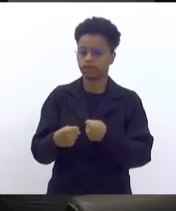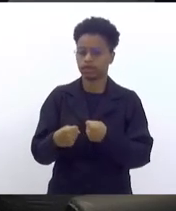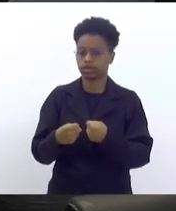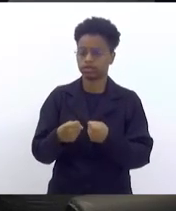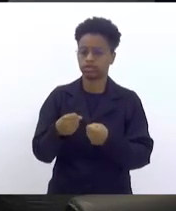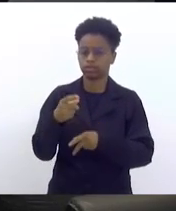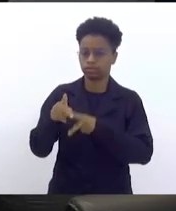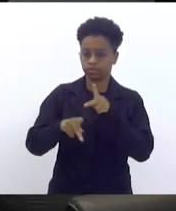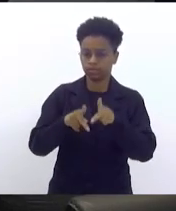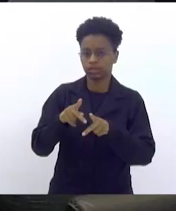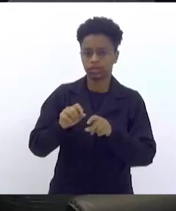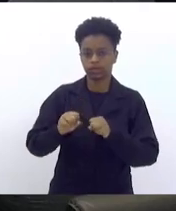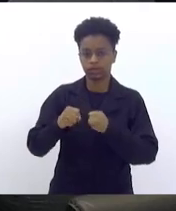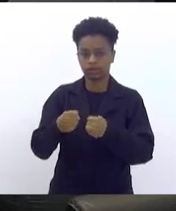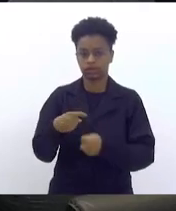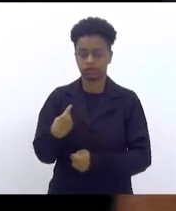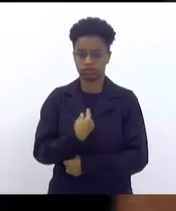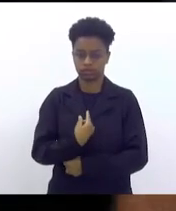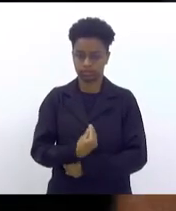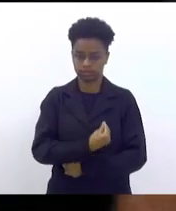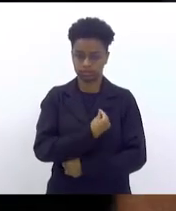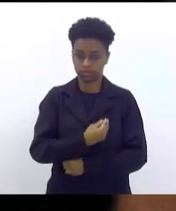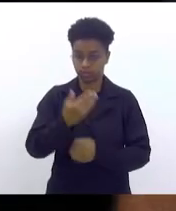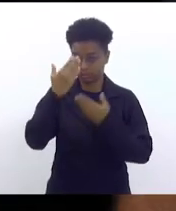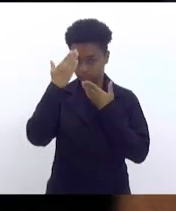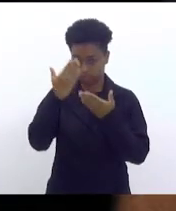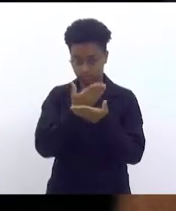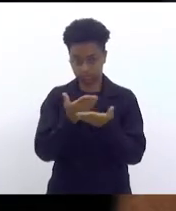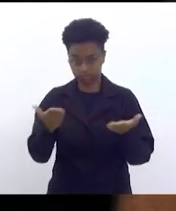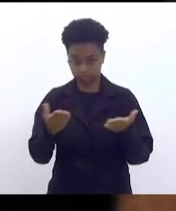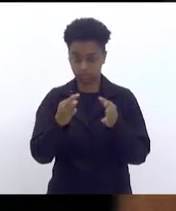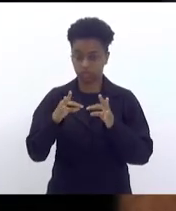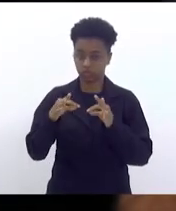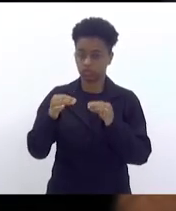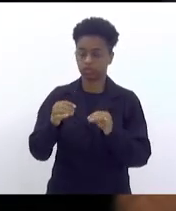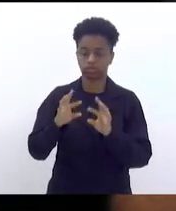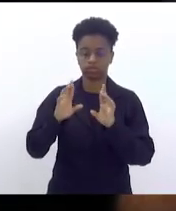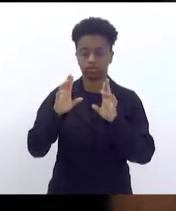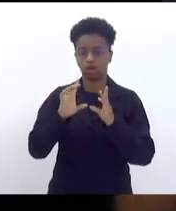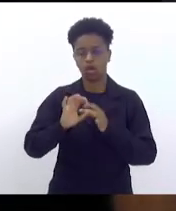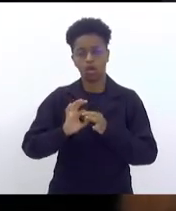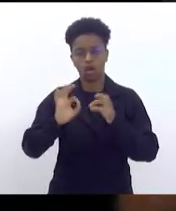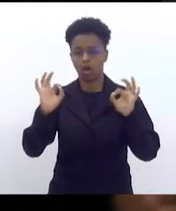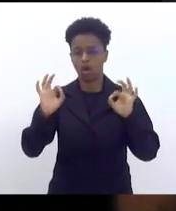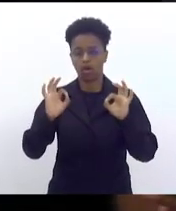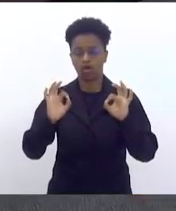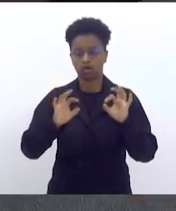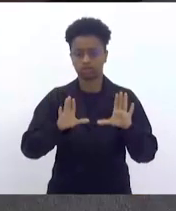defende a nossa vida muito obrigado a todos e todos têm uma excelente comissão